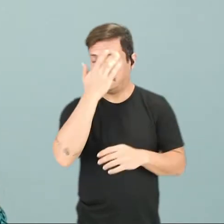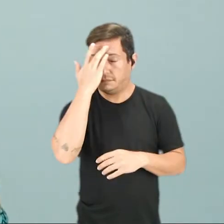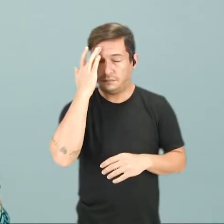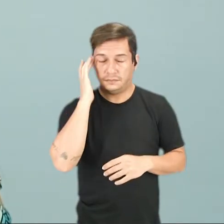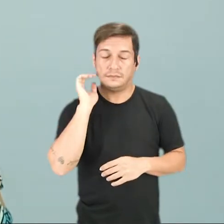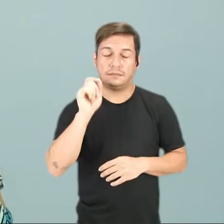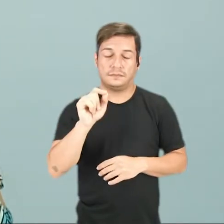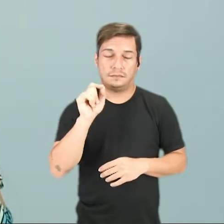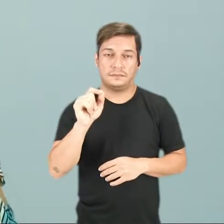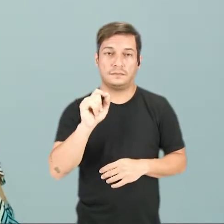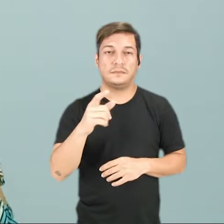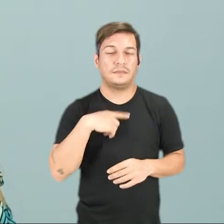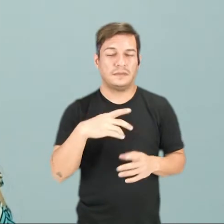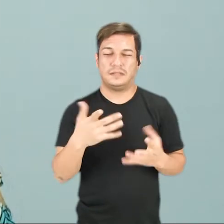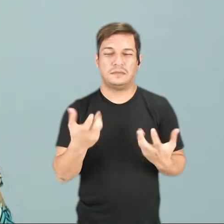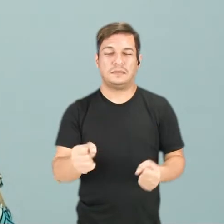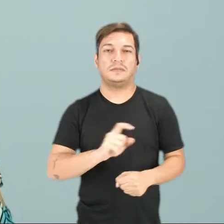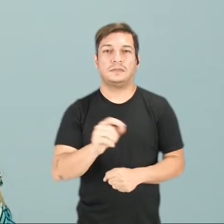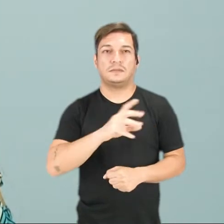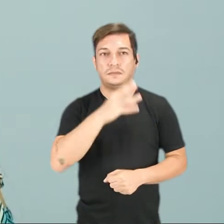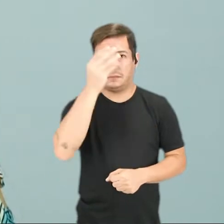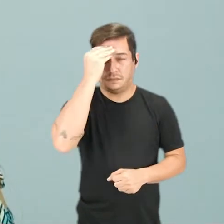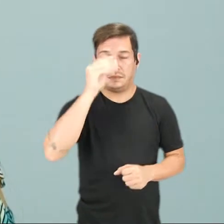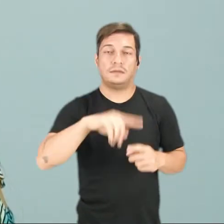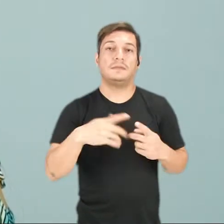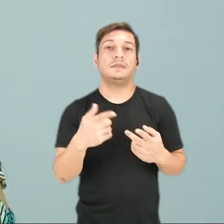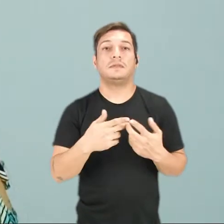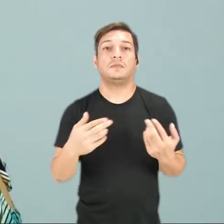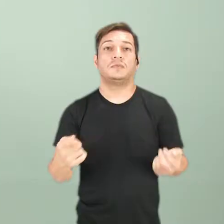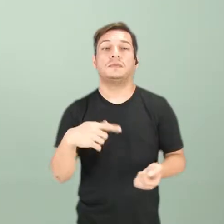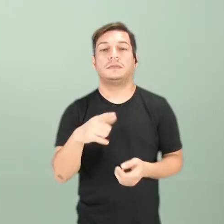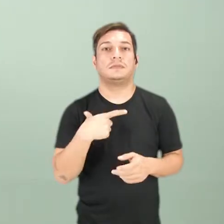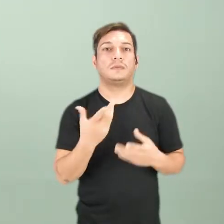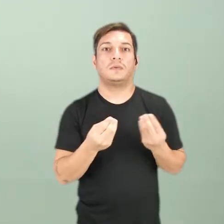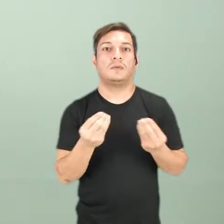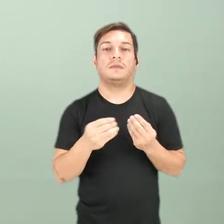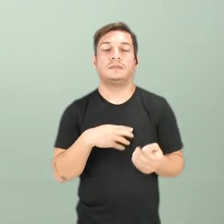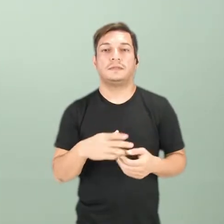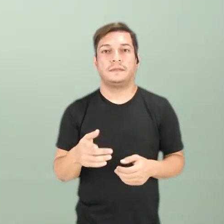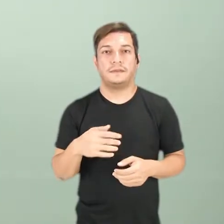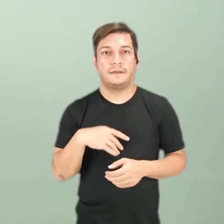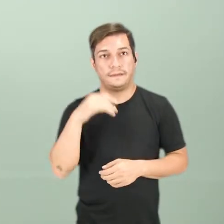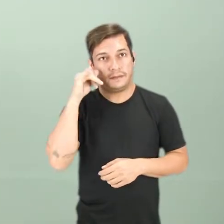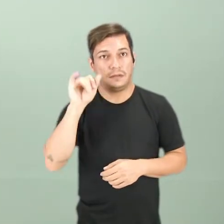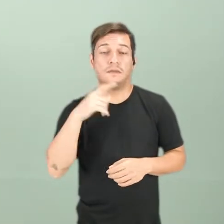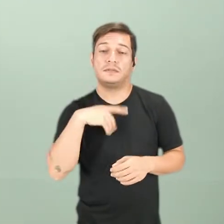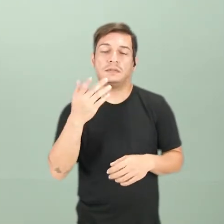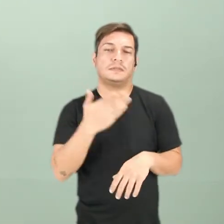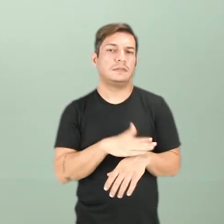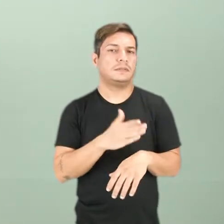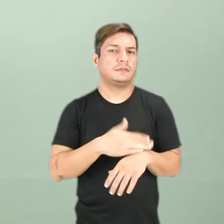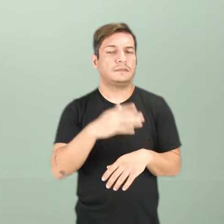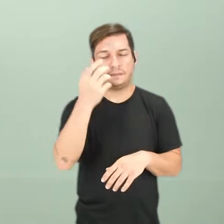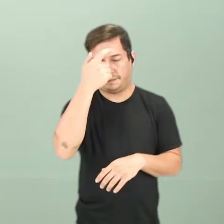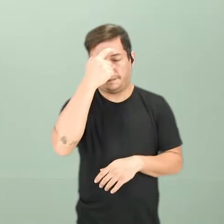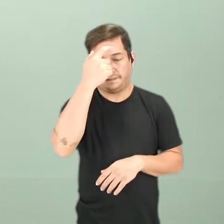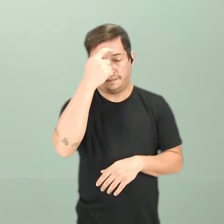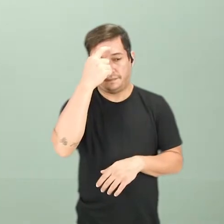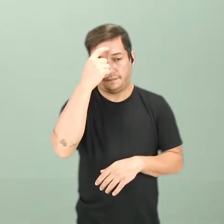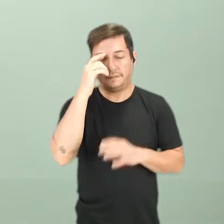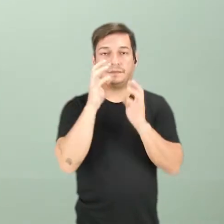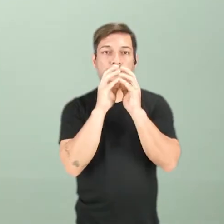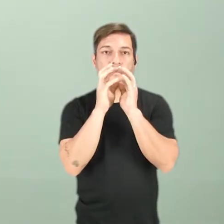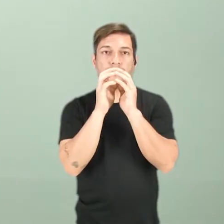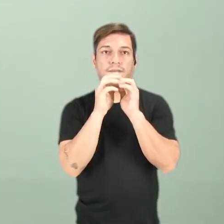contra a memorização, né? Mas tem coisas que não tem como você fugir. Exercita o teu cérebro, pega esses verbos